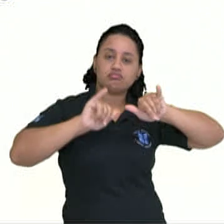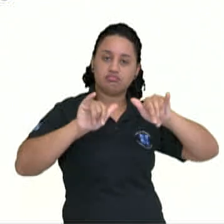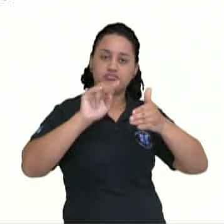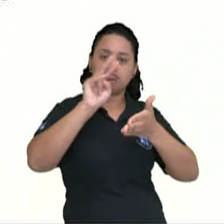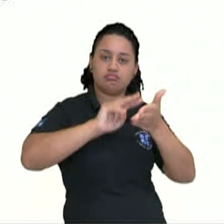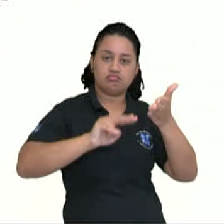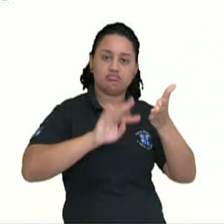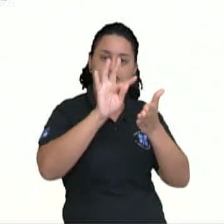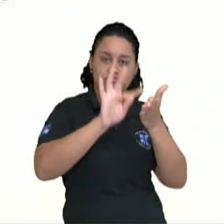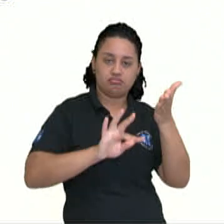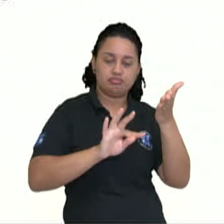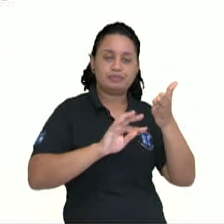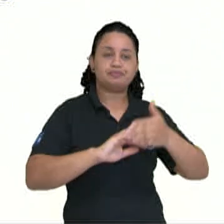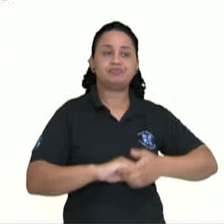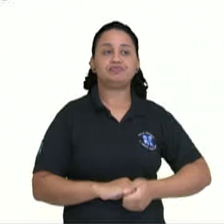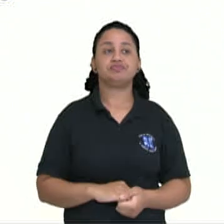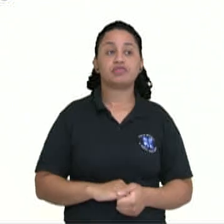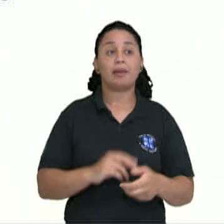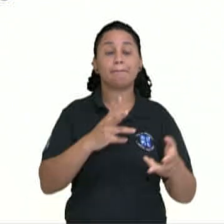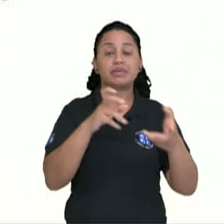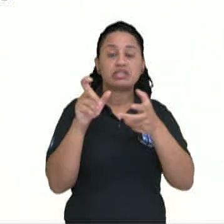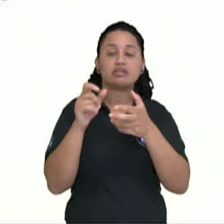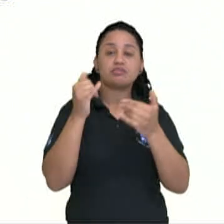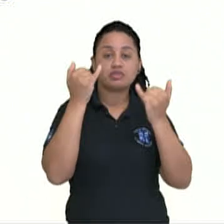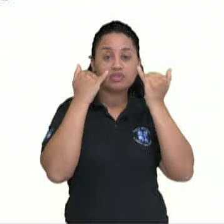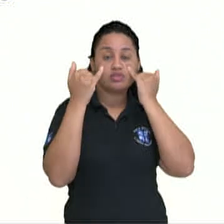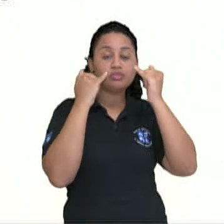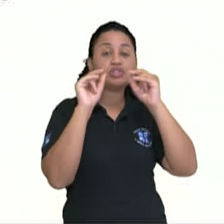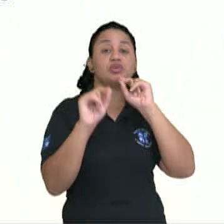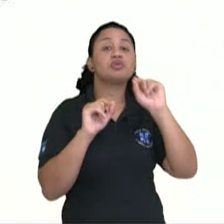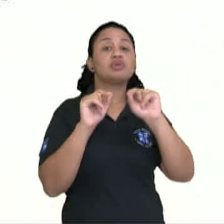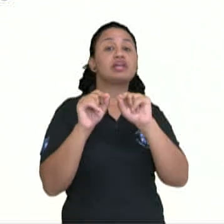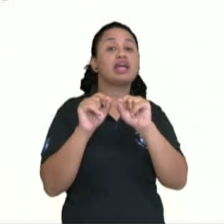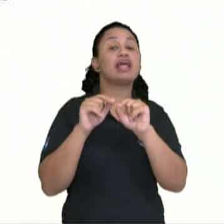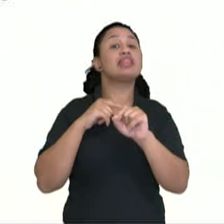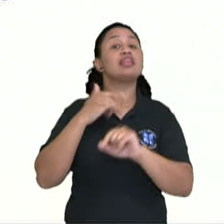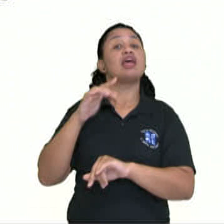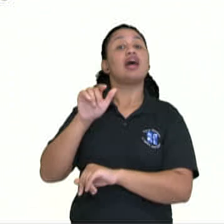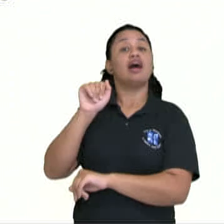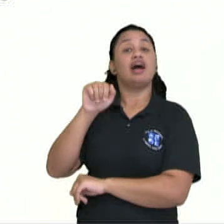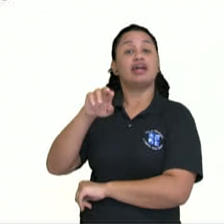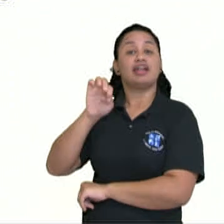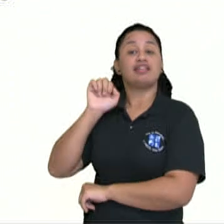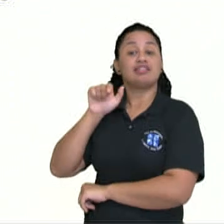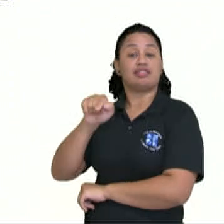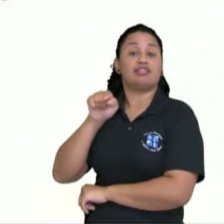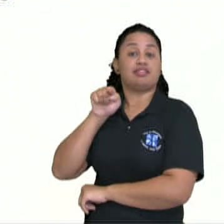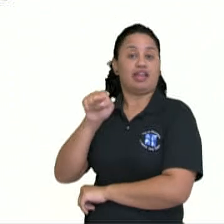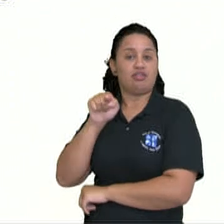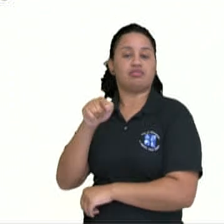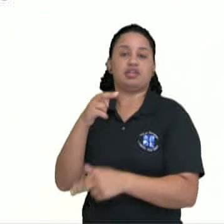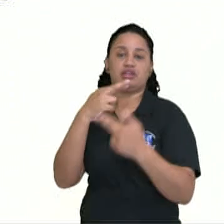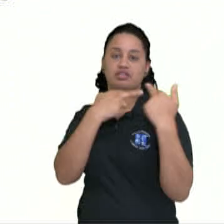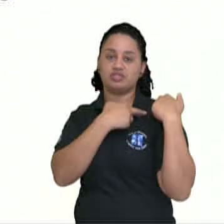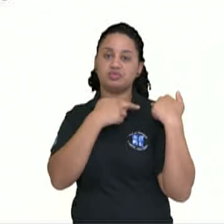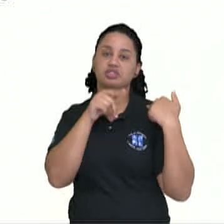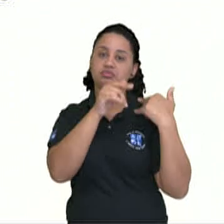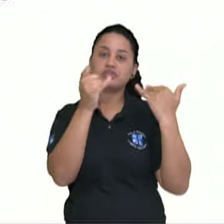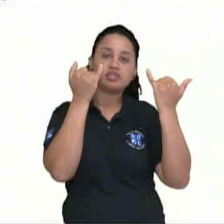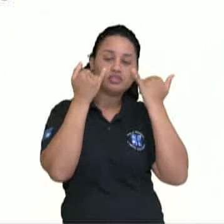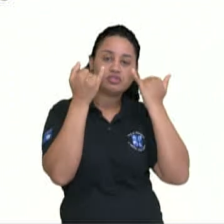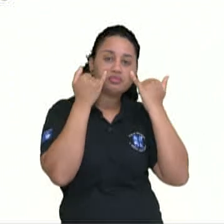aqui. Perceba que a informação trazida na notícia é de acordo com a Anatel, Agência Nacional de